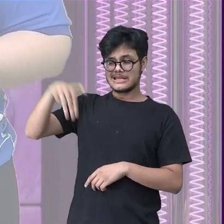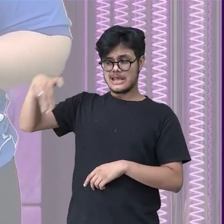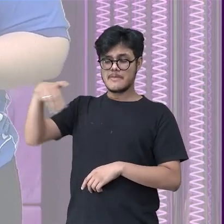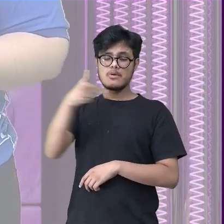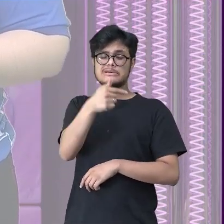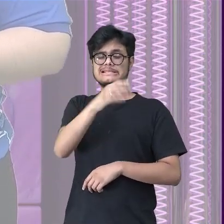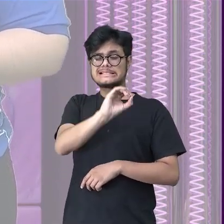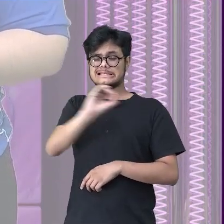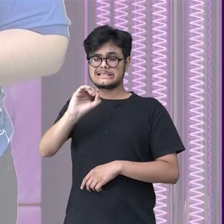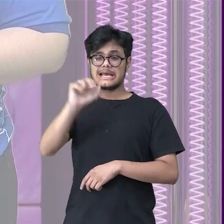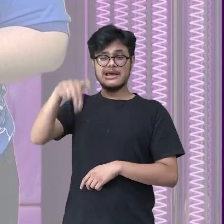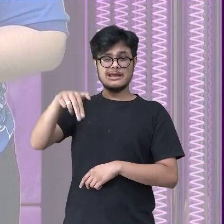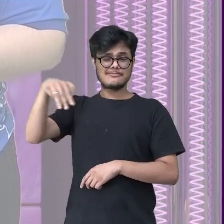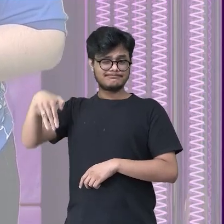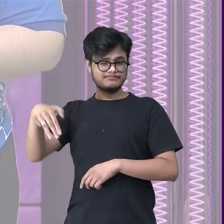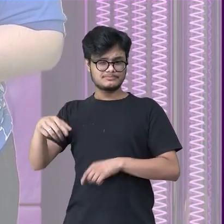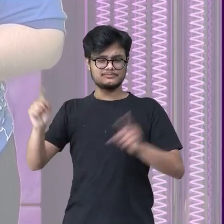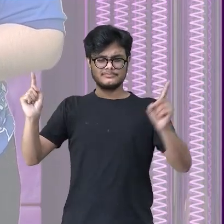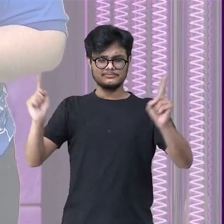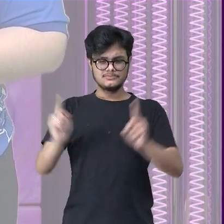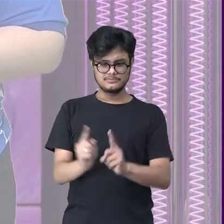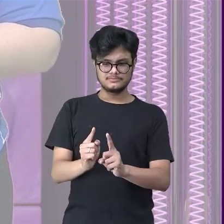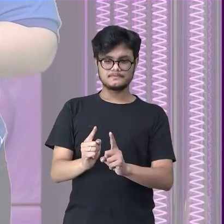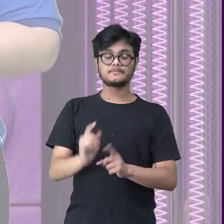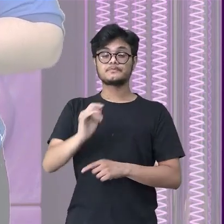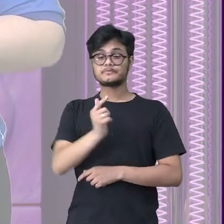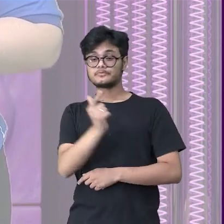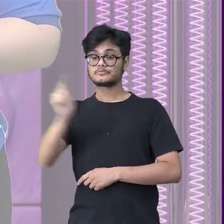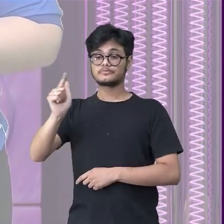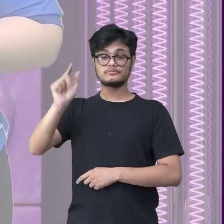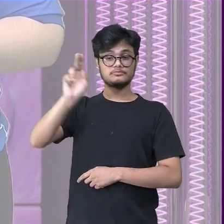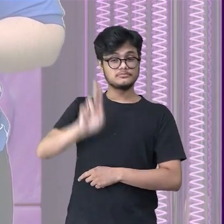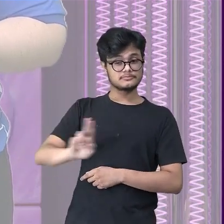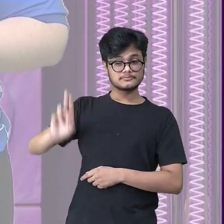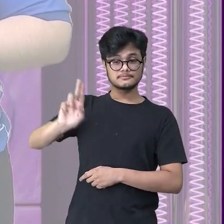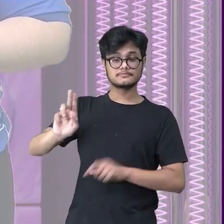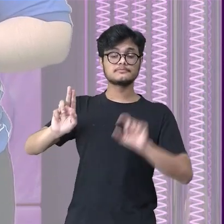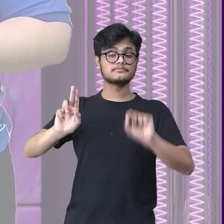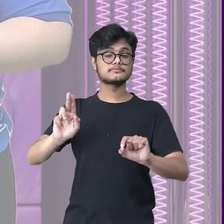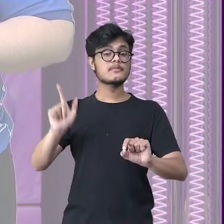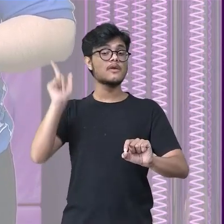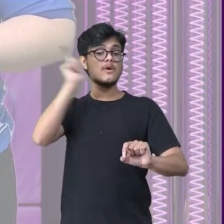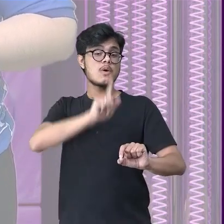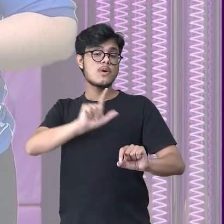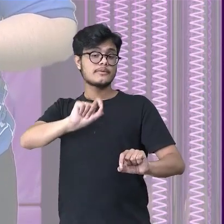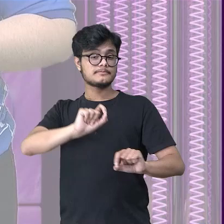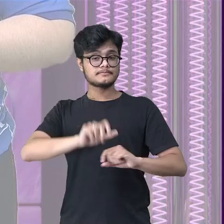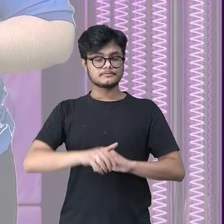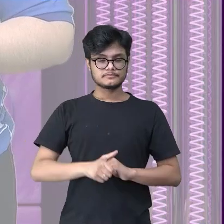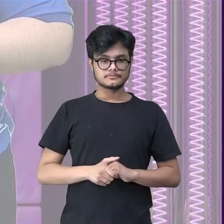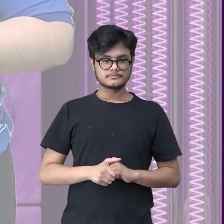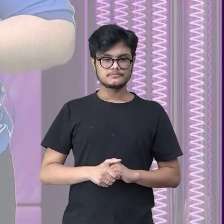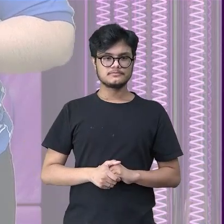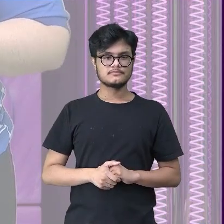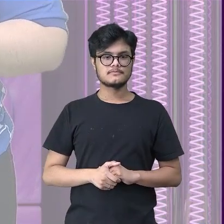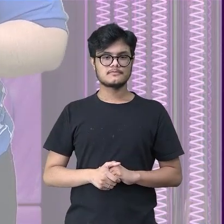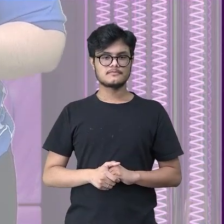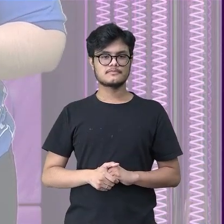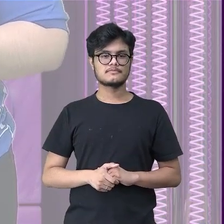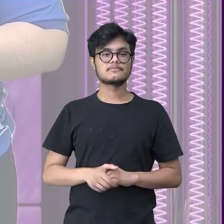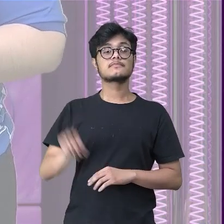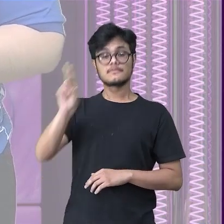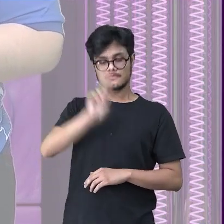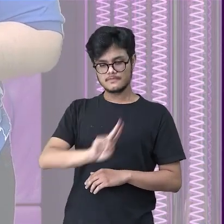muito pequeno. Um outro exemplo que a gente usa para medir aí, utiliza aí